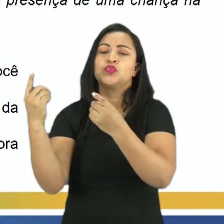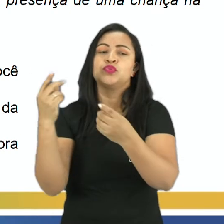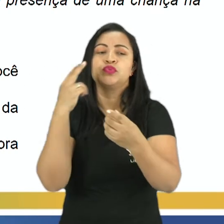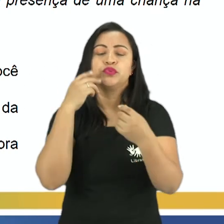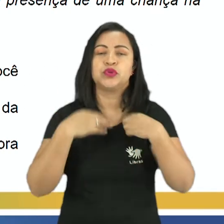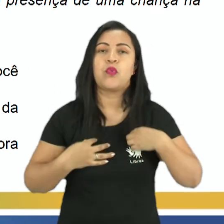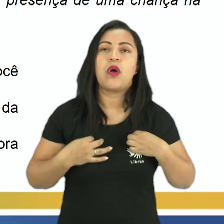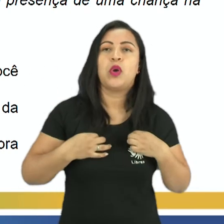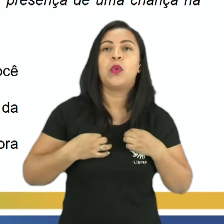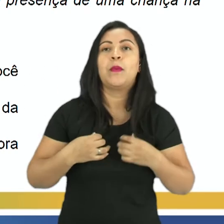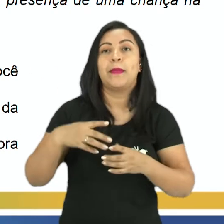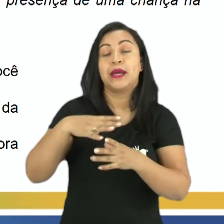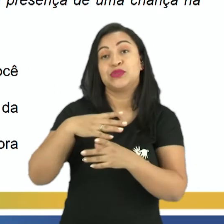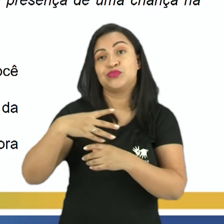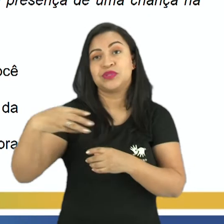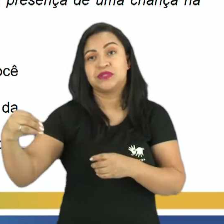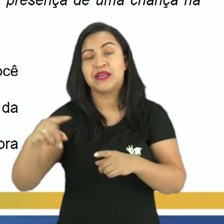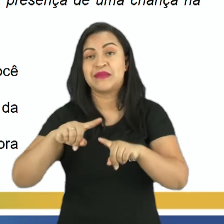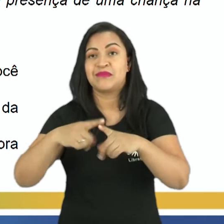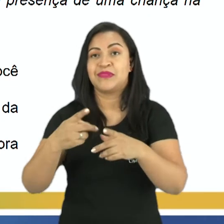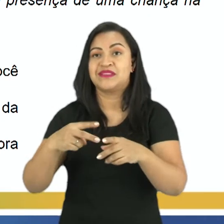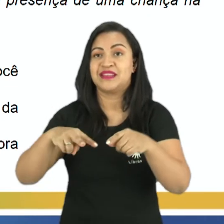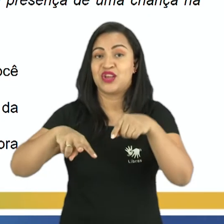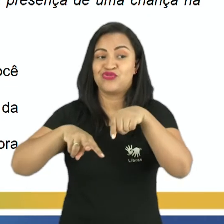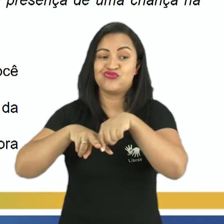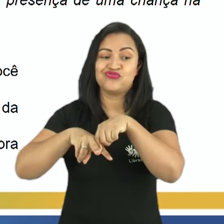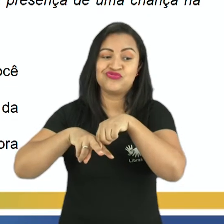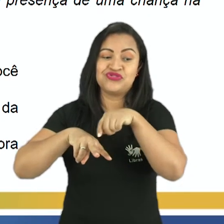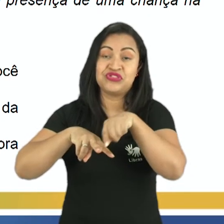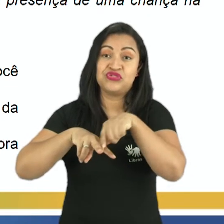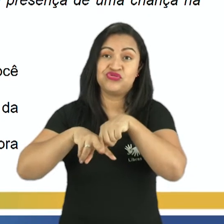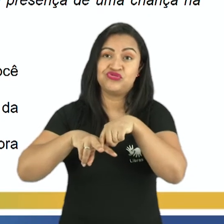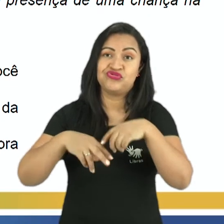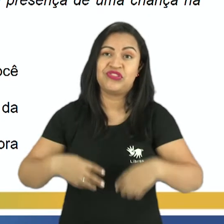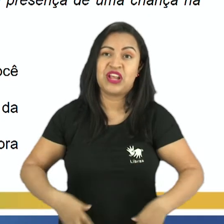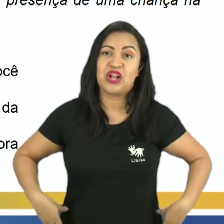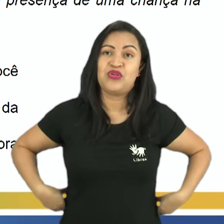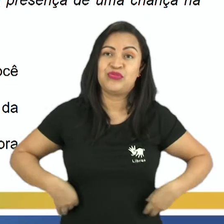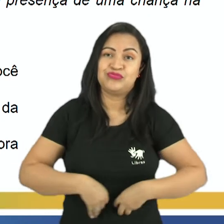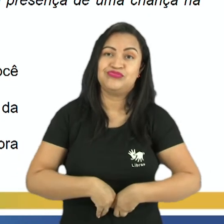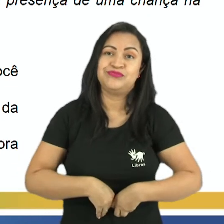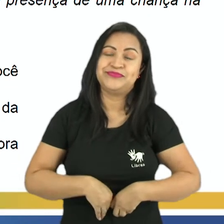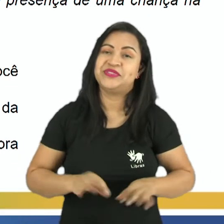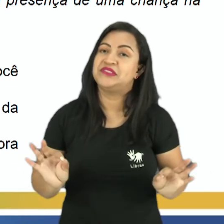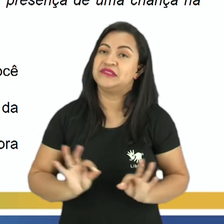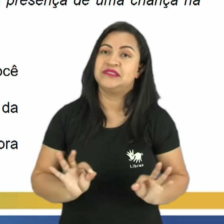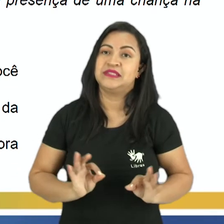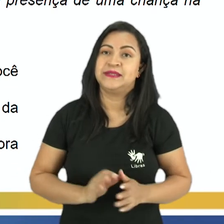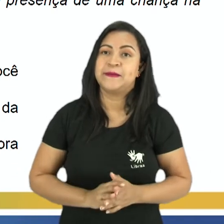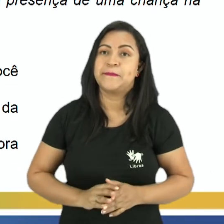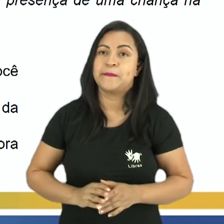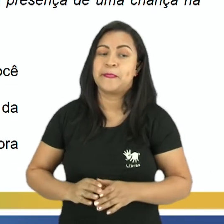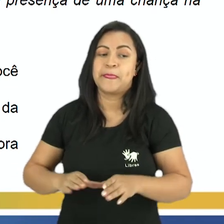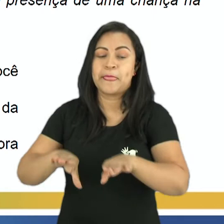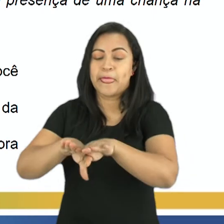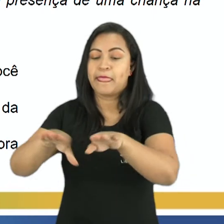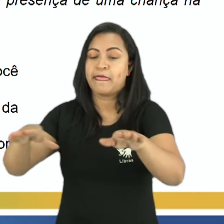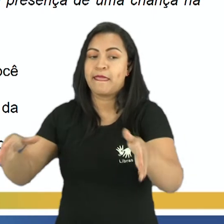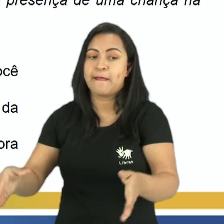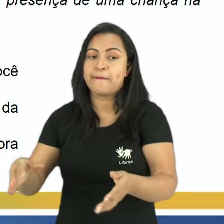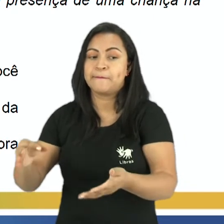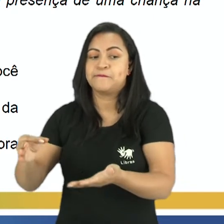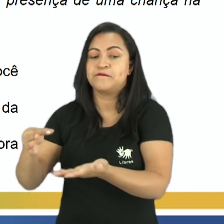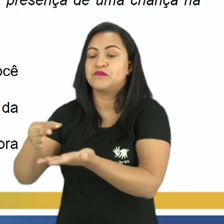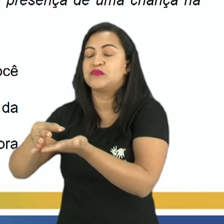para sair, mas ela ainda está de chinelos, roupa solta sem cinto. Na mesa, xícaras e